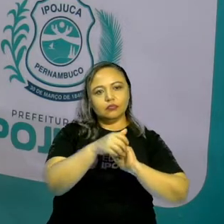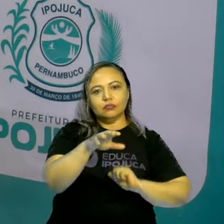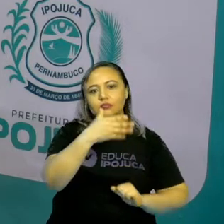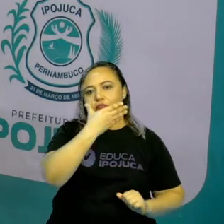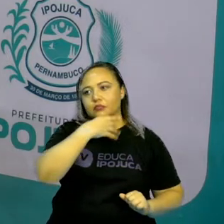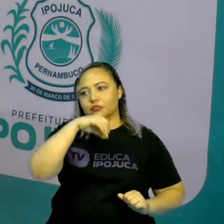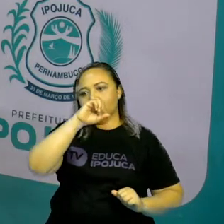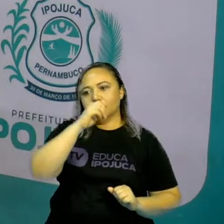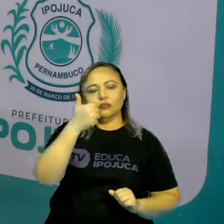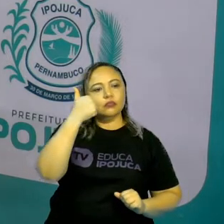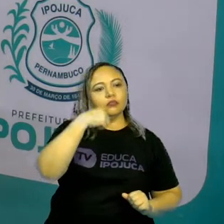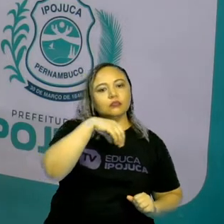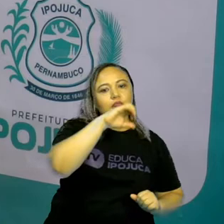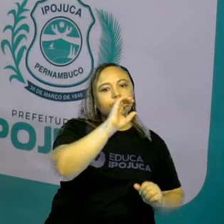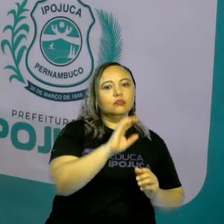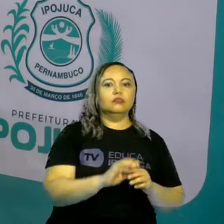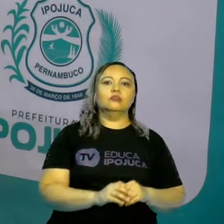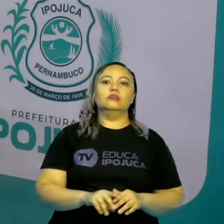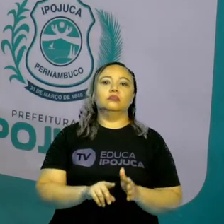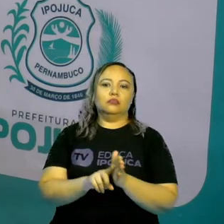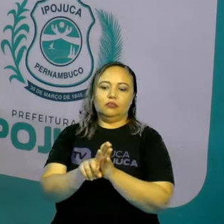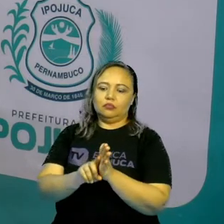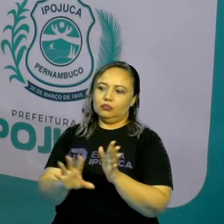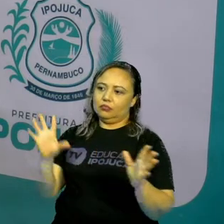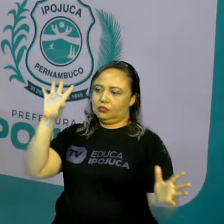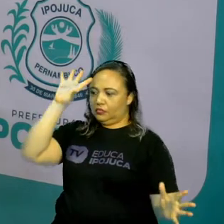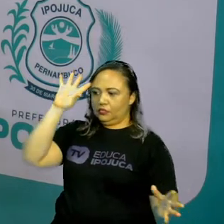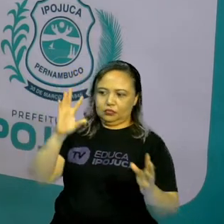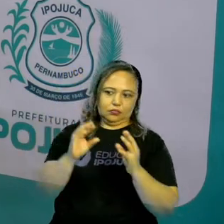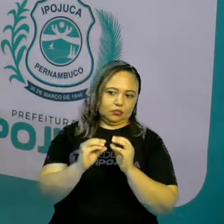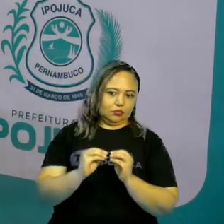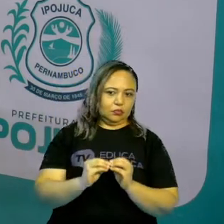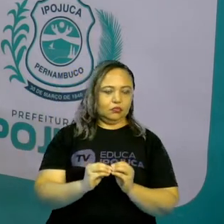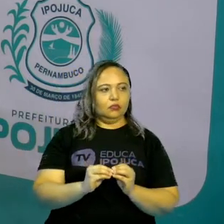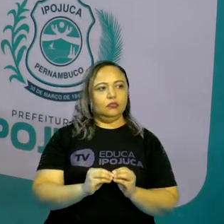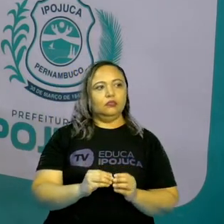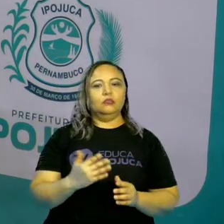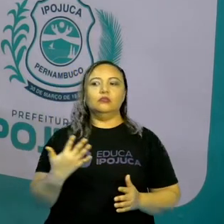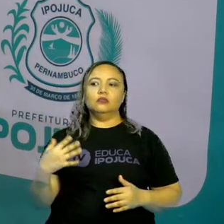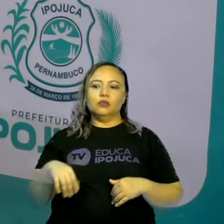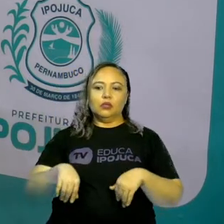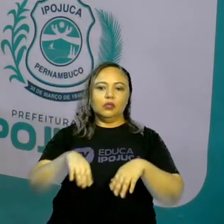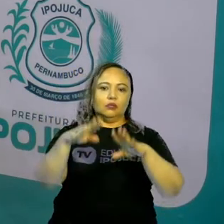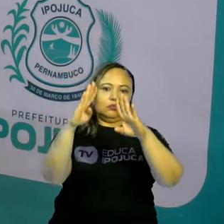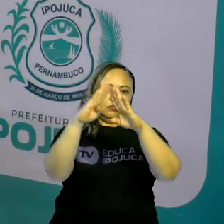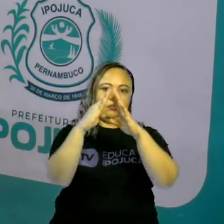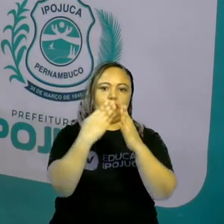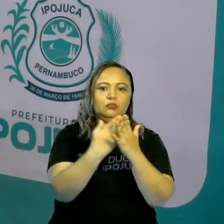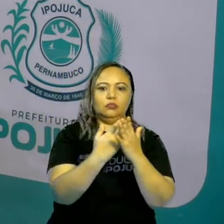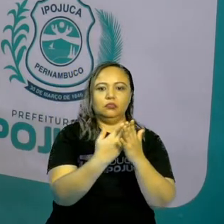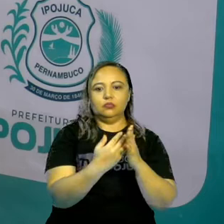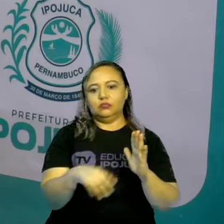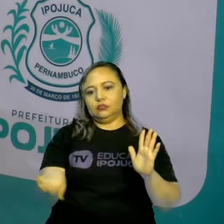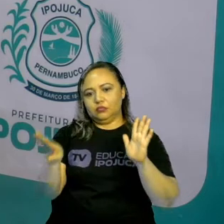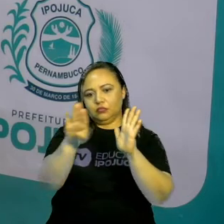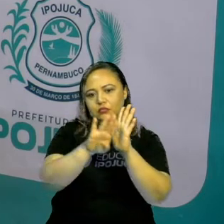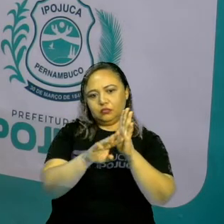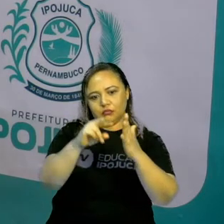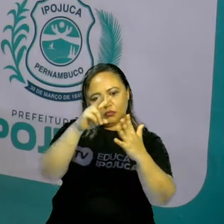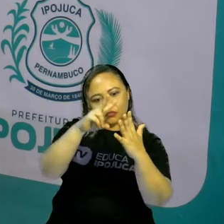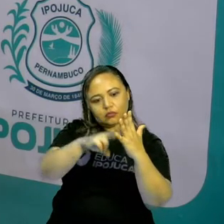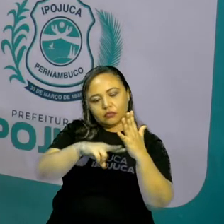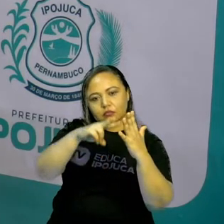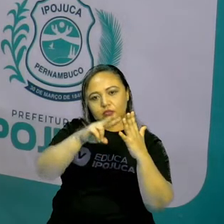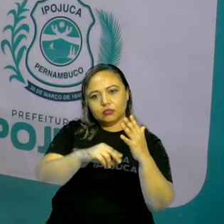Pesquisa, faz aquela pesquisa bem linda, faz um resumo, expõe lá na escola, faz aquela leitura junto com